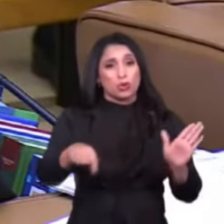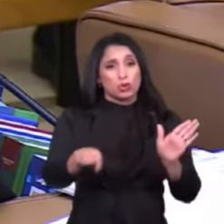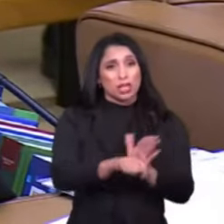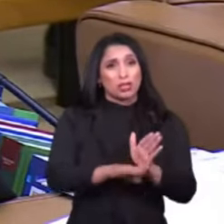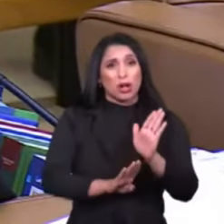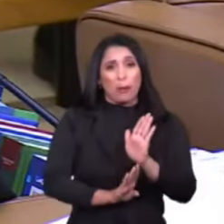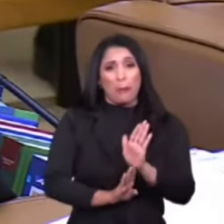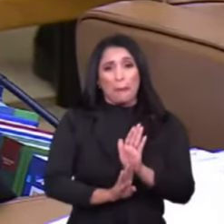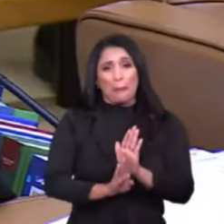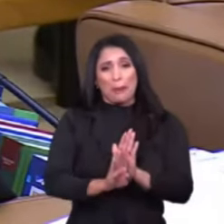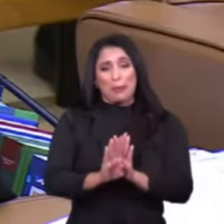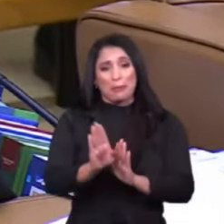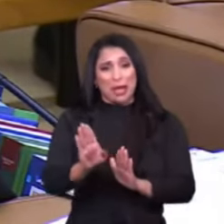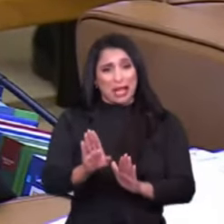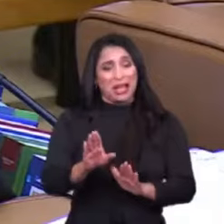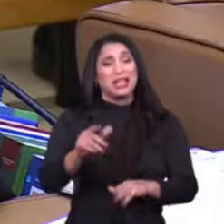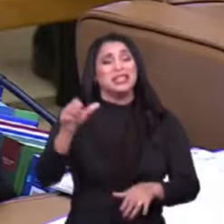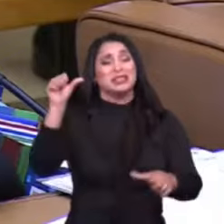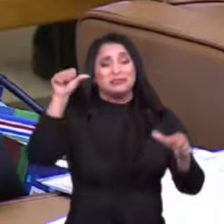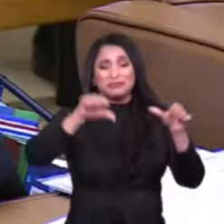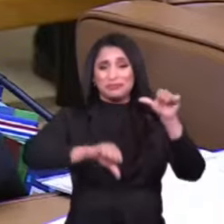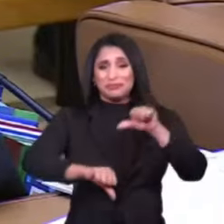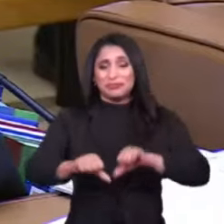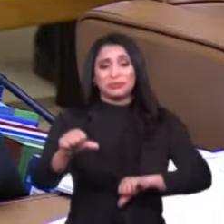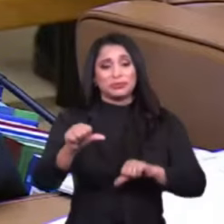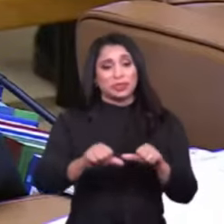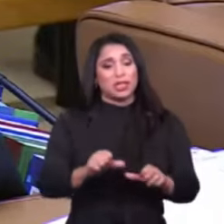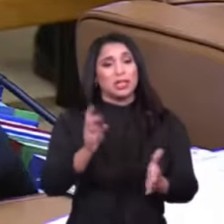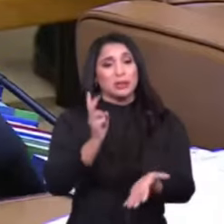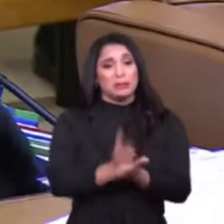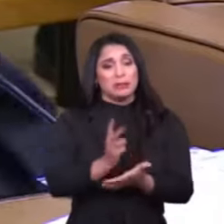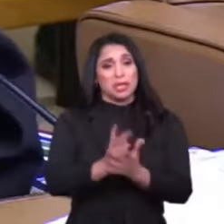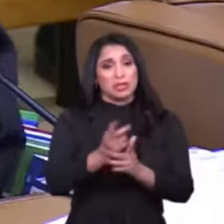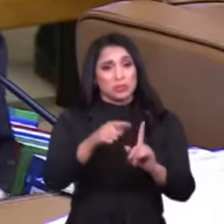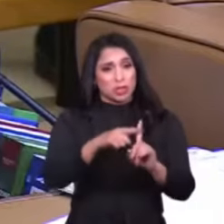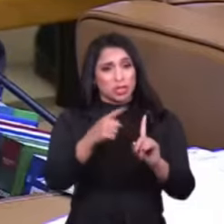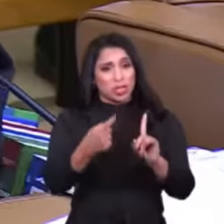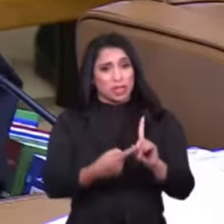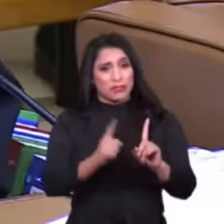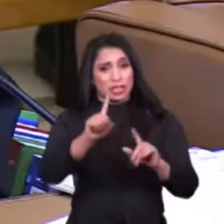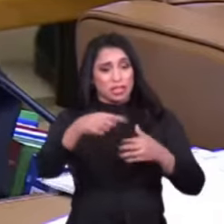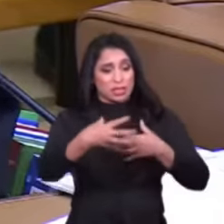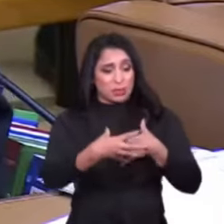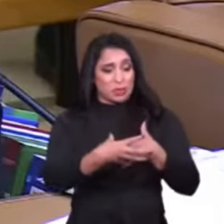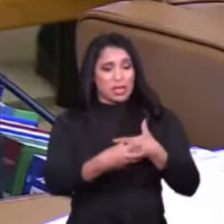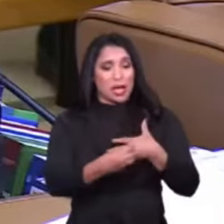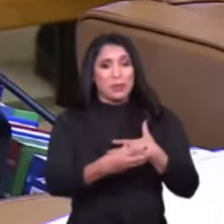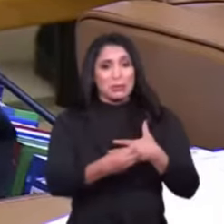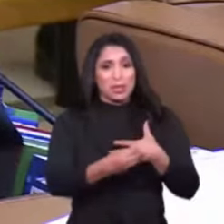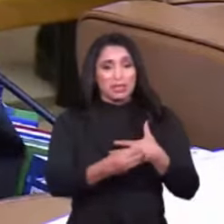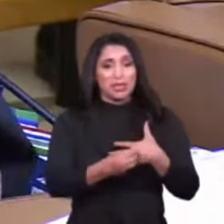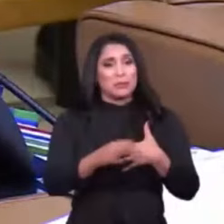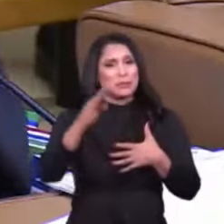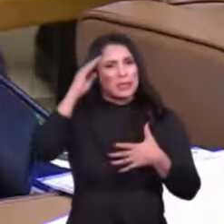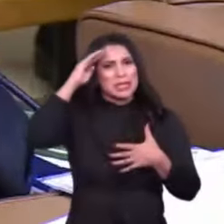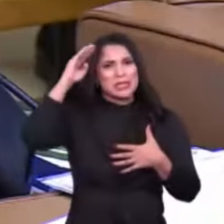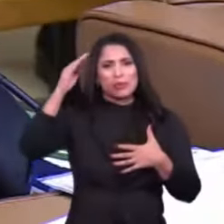ou a continuidade do seu uso, mesmo durante a gravidez, lactação e principalmente nos